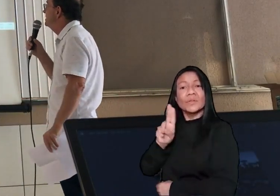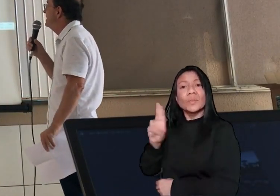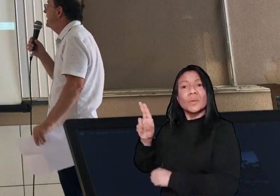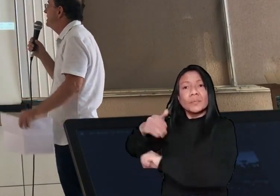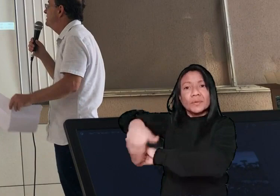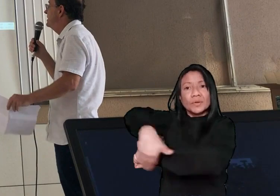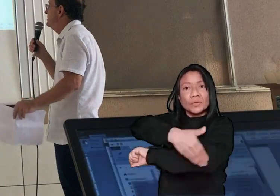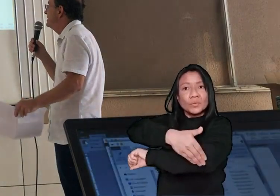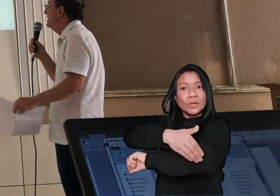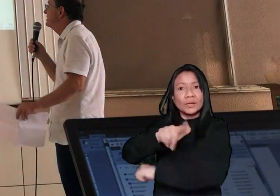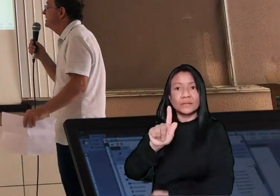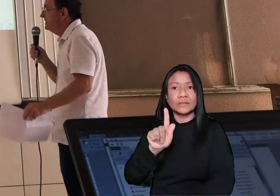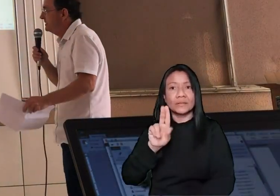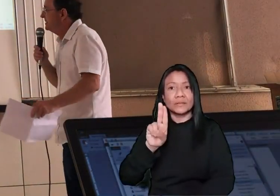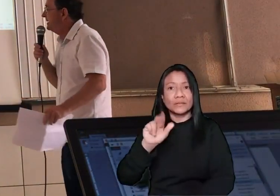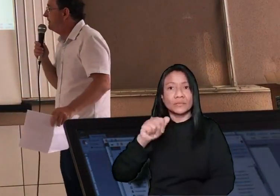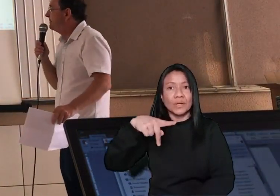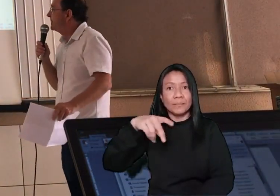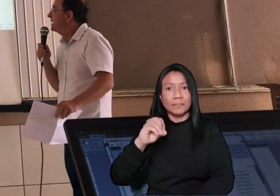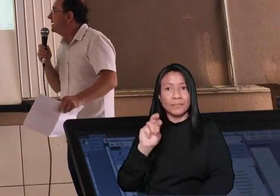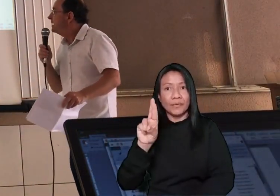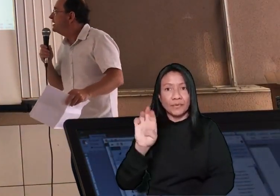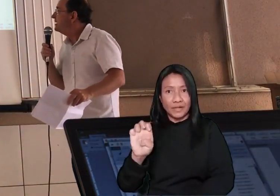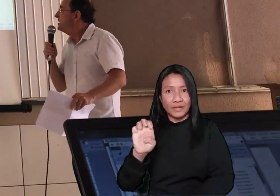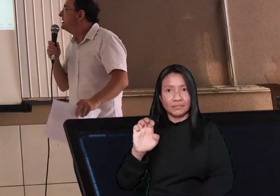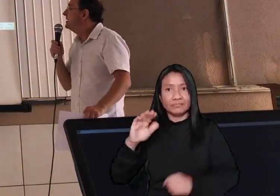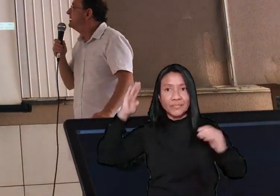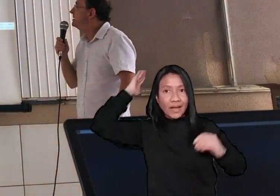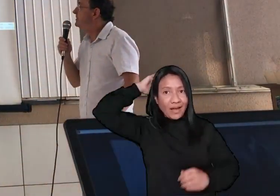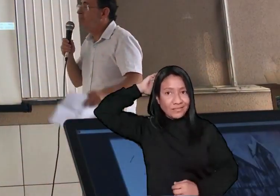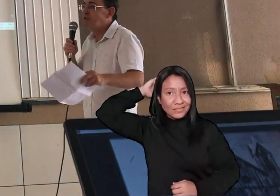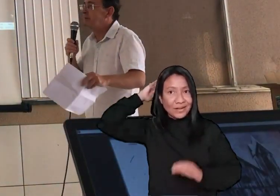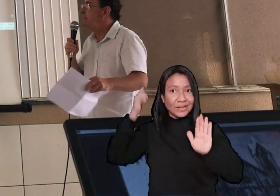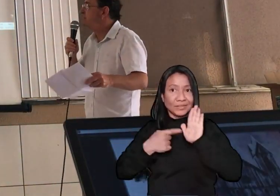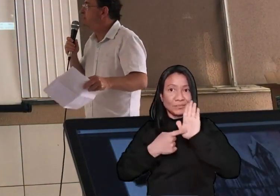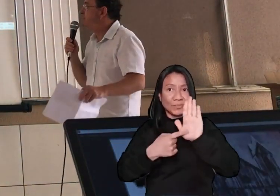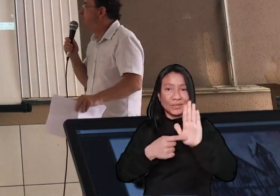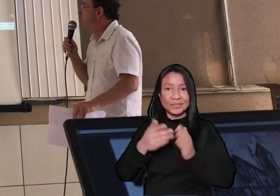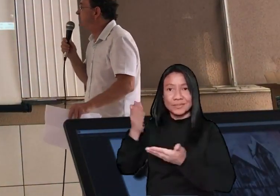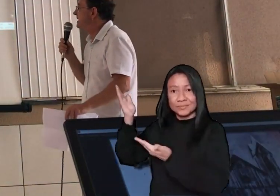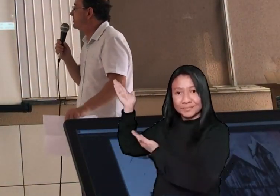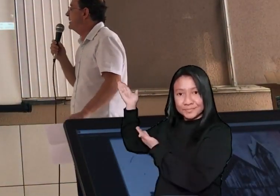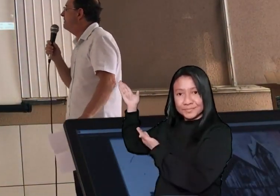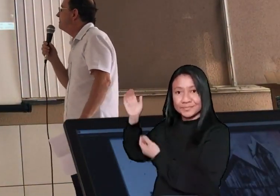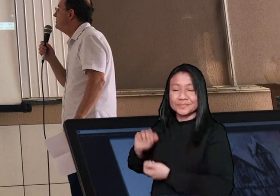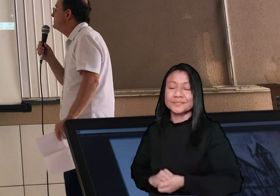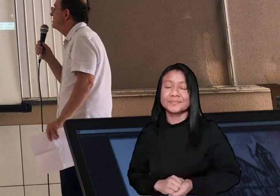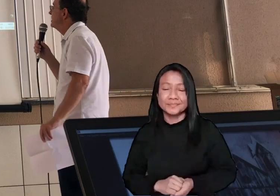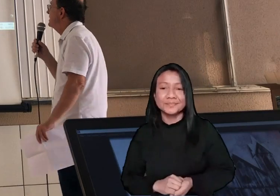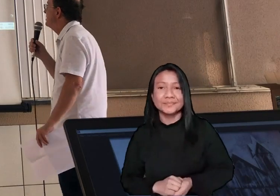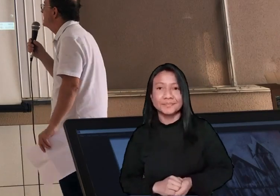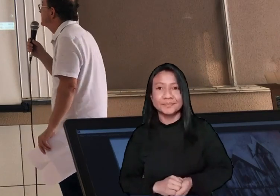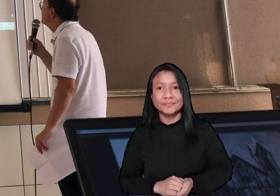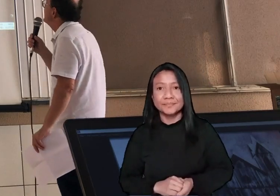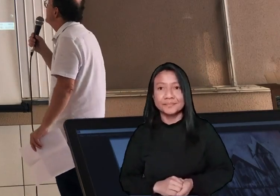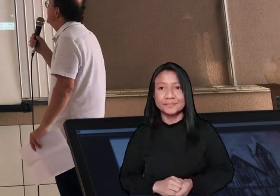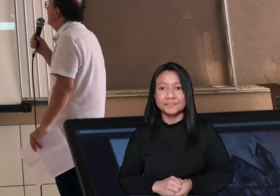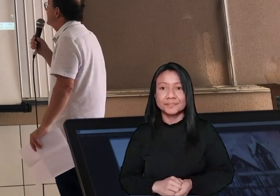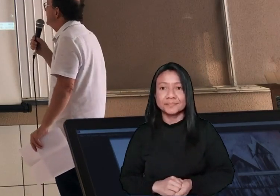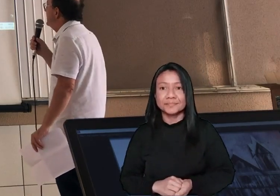né? Aí era habitado. Tá? Uma última, voltamos aqui para a